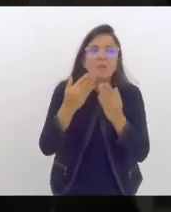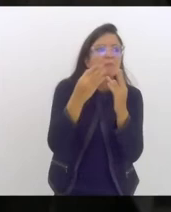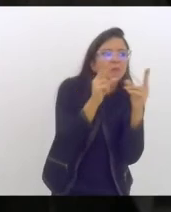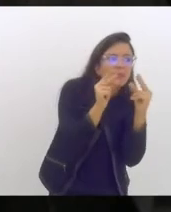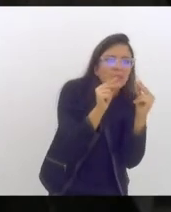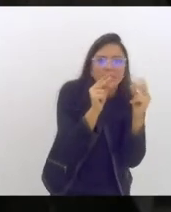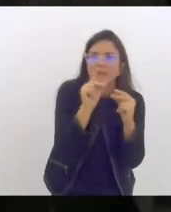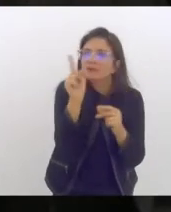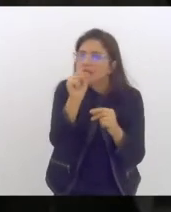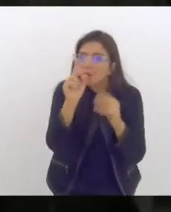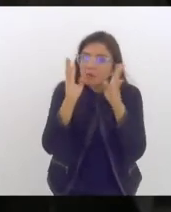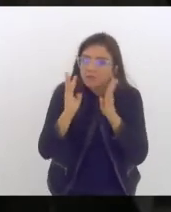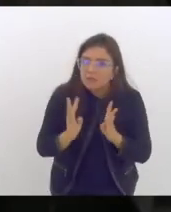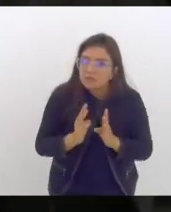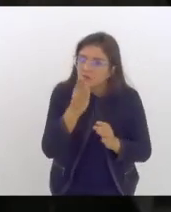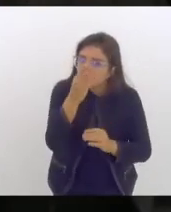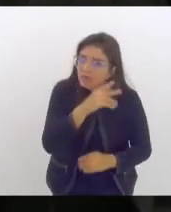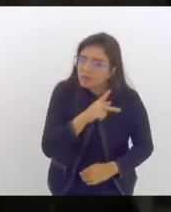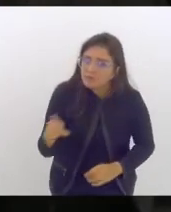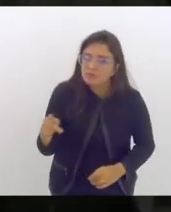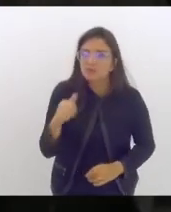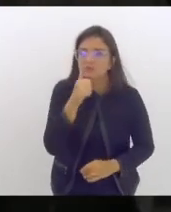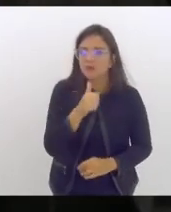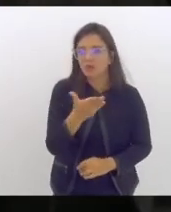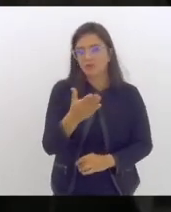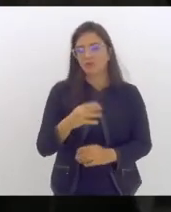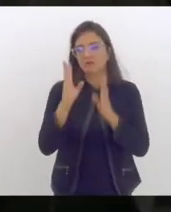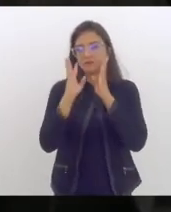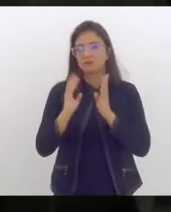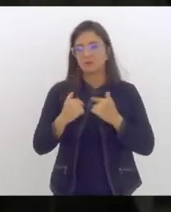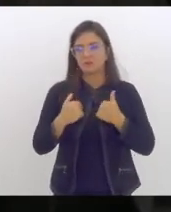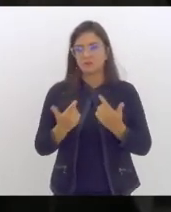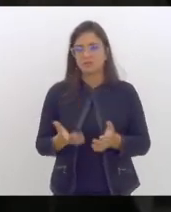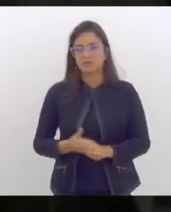Marquinho. Muito obrigado, deputado.